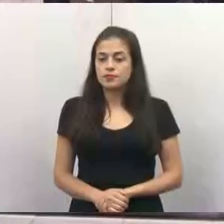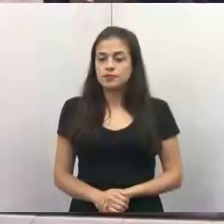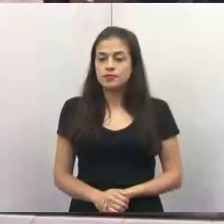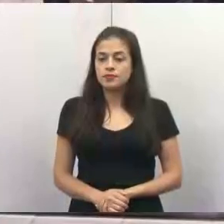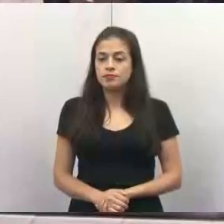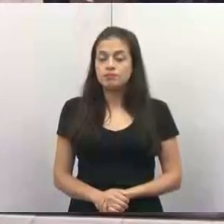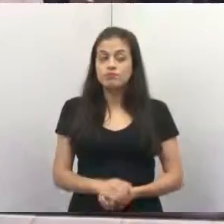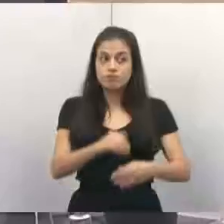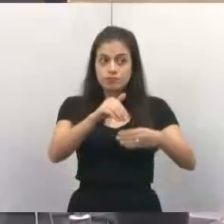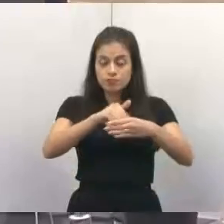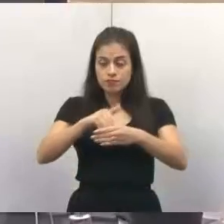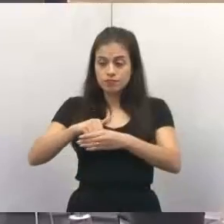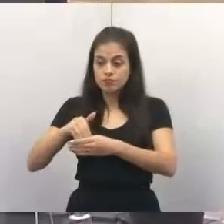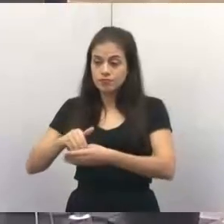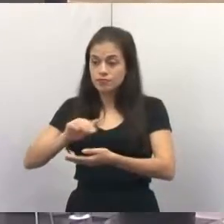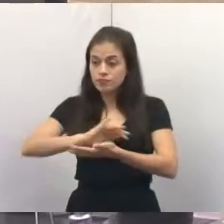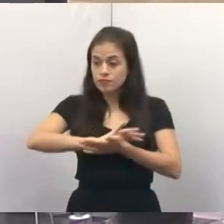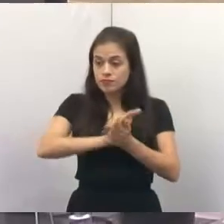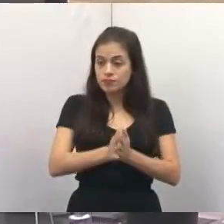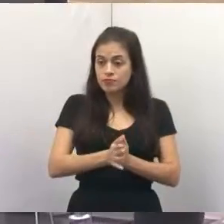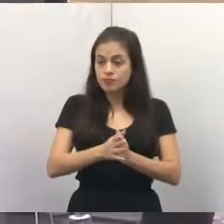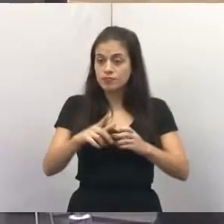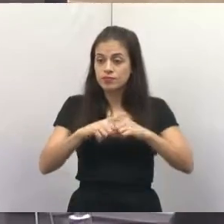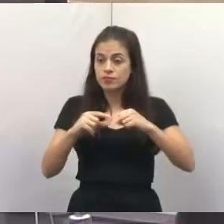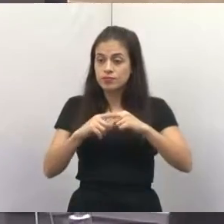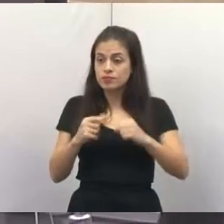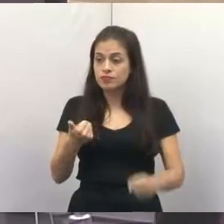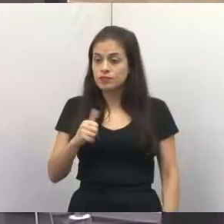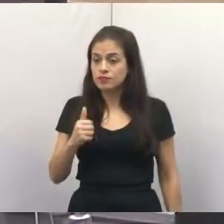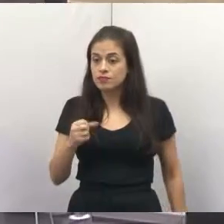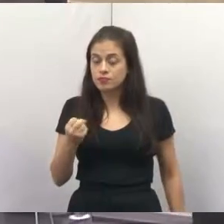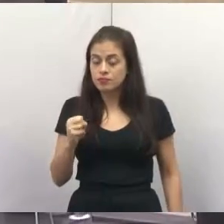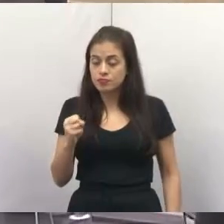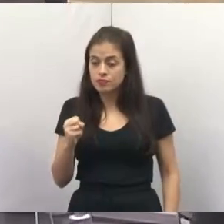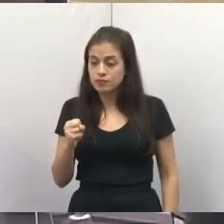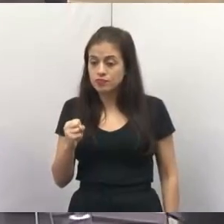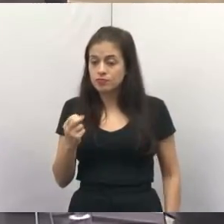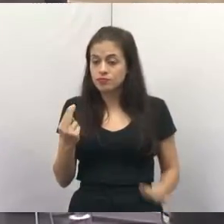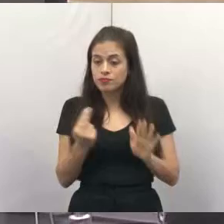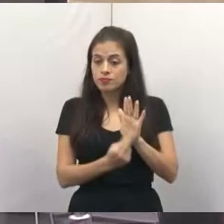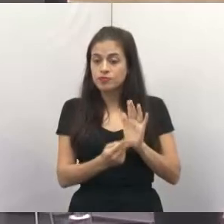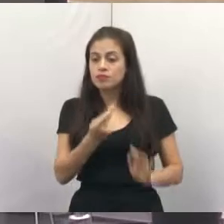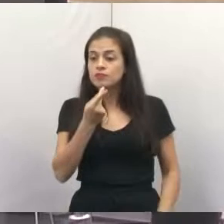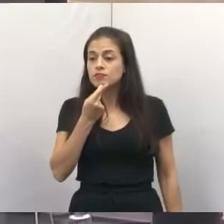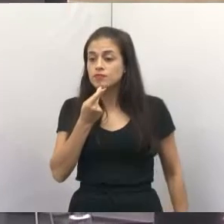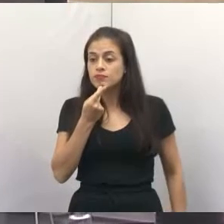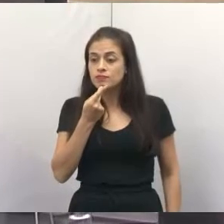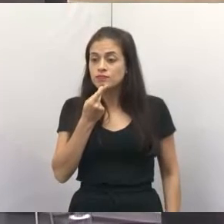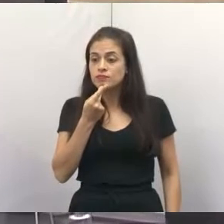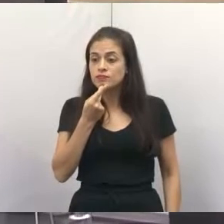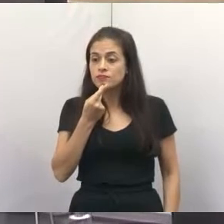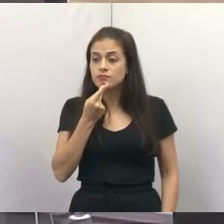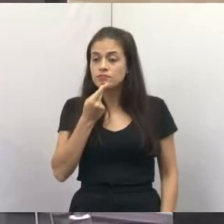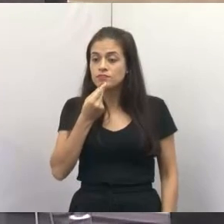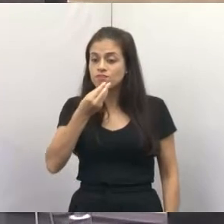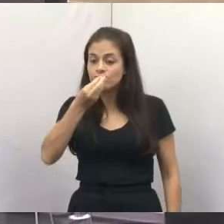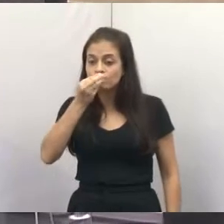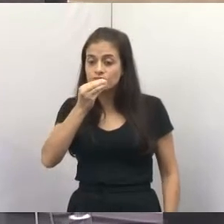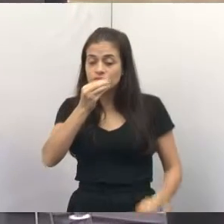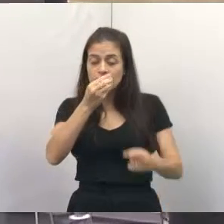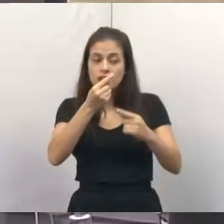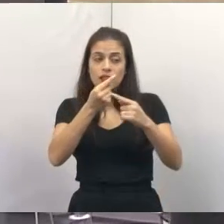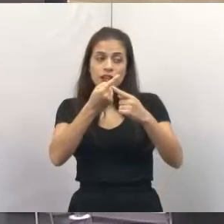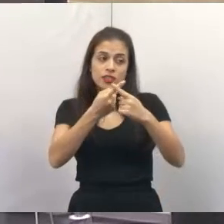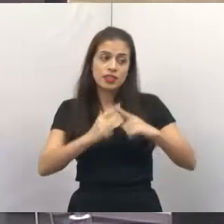Coloque em votação a supressão do artigo 118 do vereador Hernandes, referente ao artigo 118, a supressão do